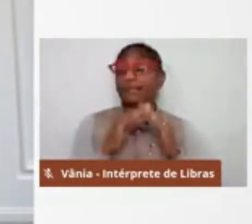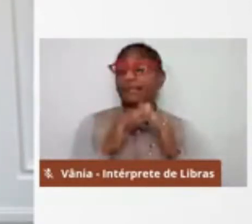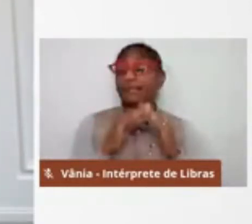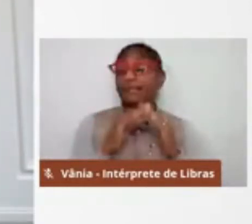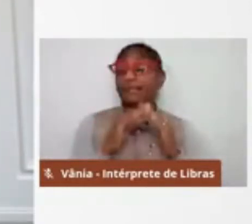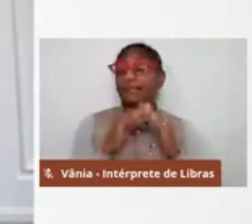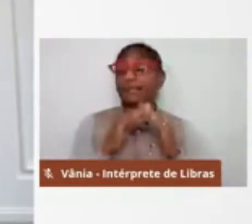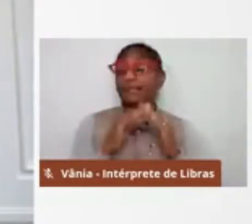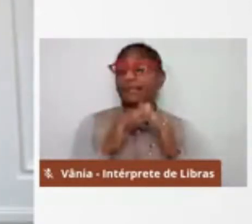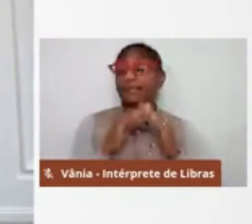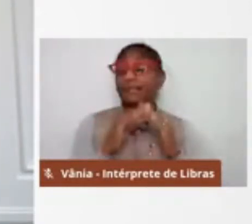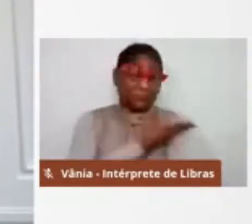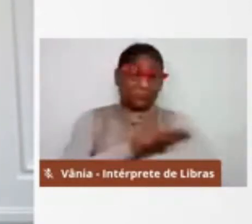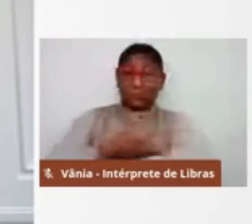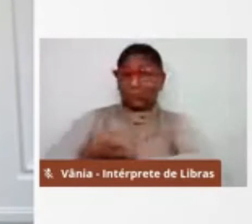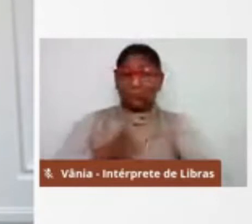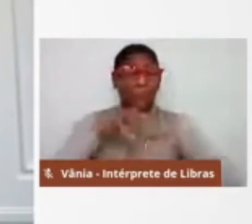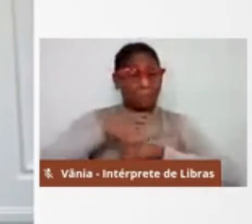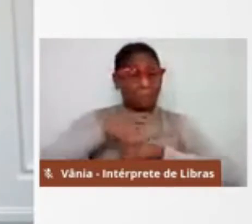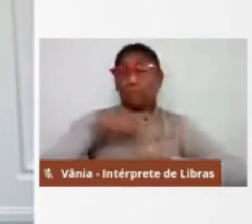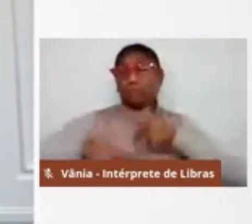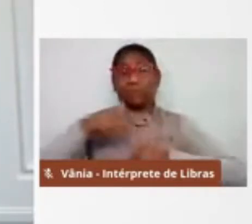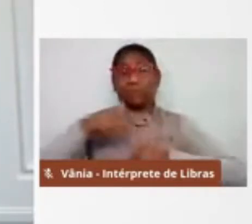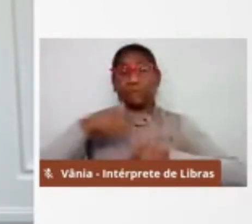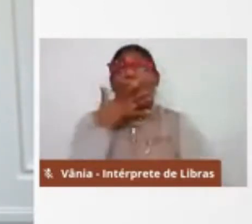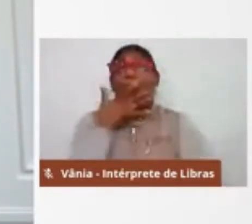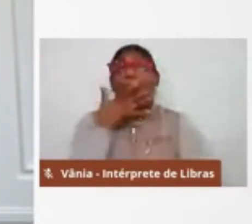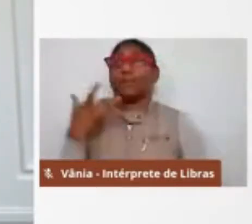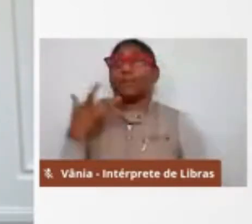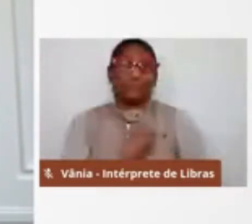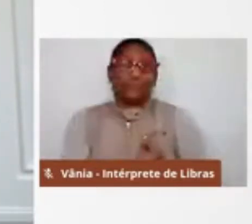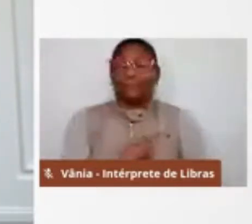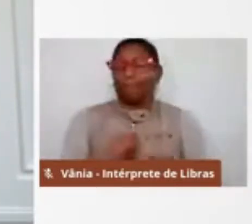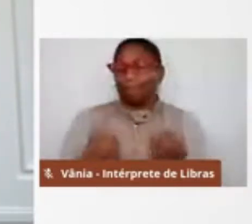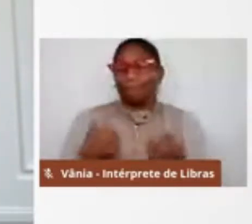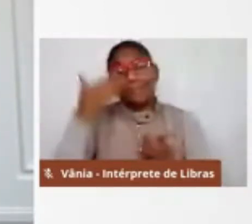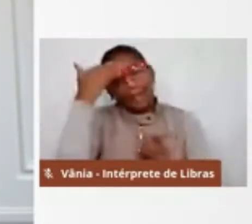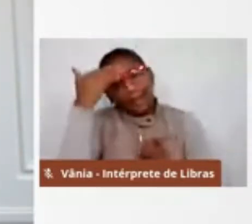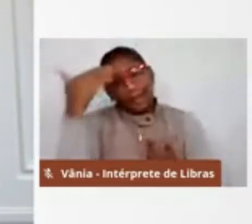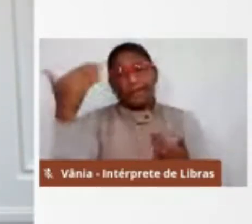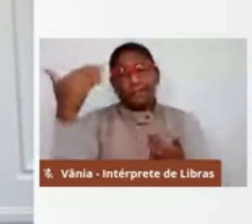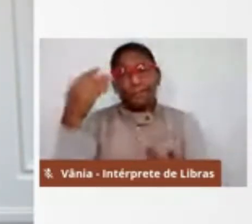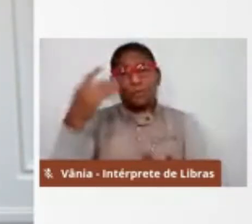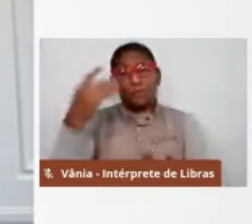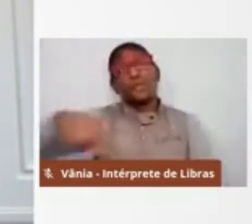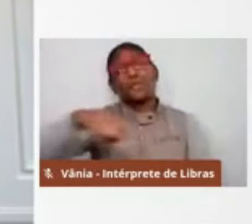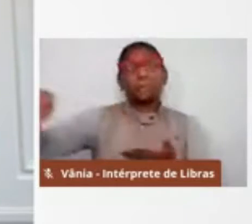porque já moro no trabalho e isso facilita a minha vida. Eu quero agradecer a tantas mensagens